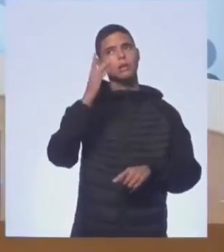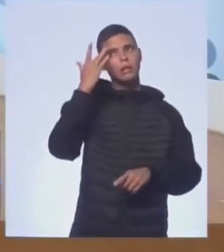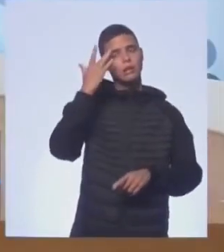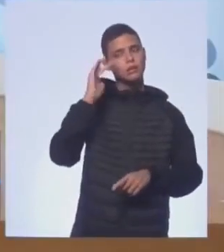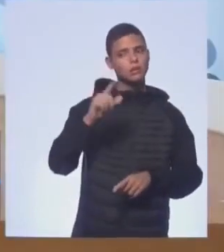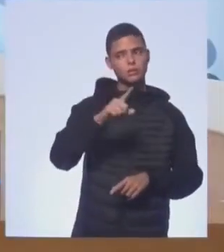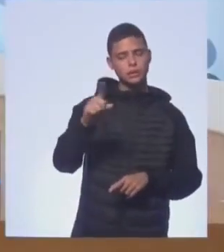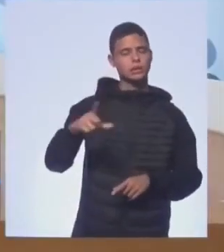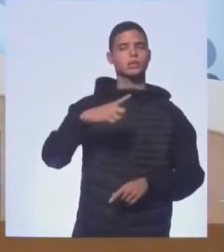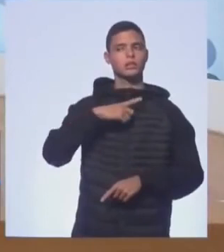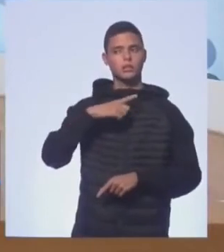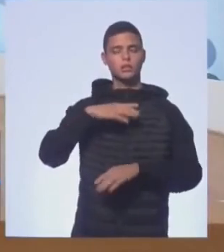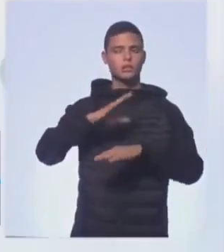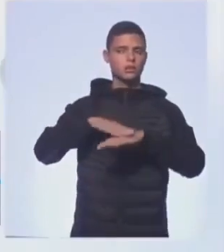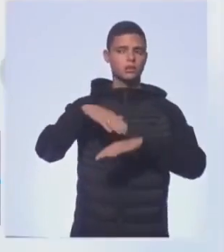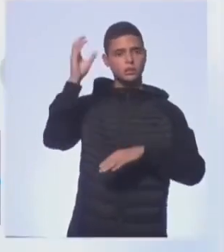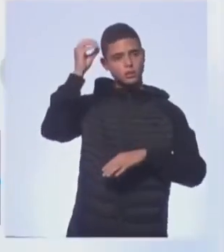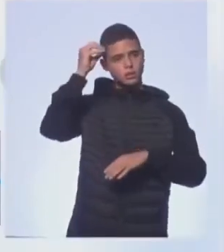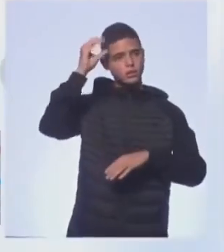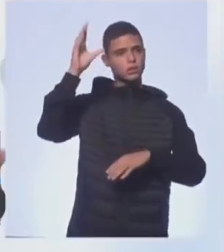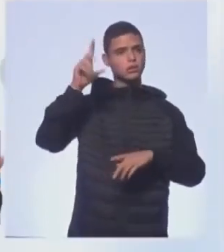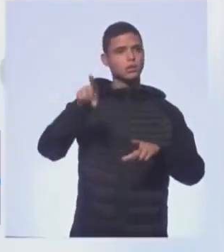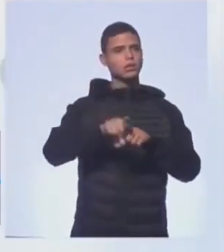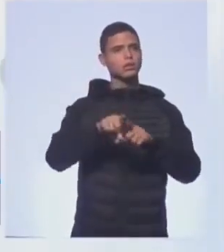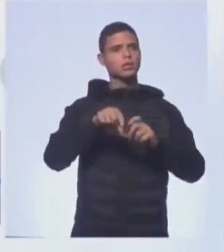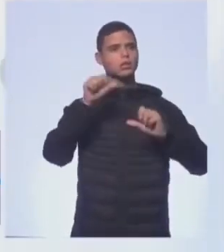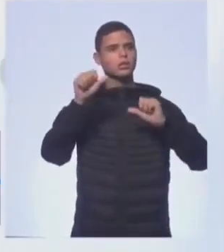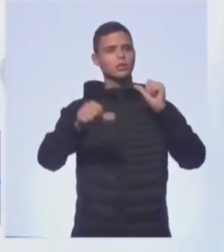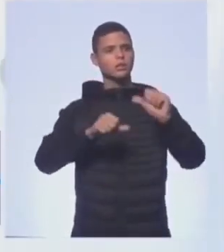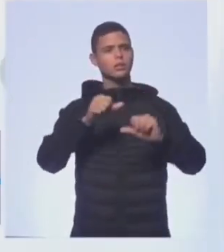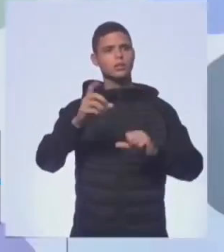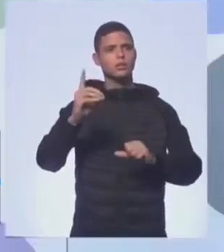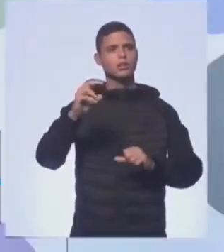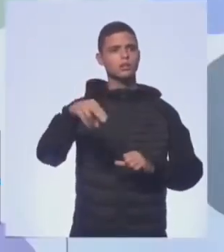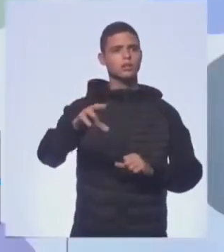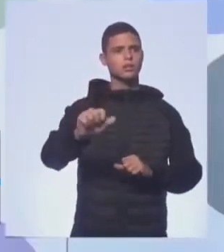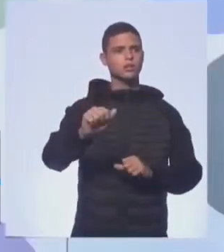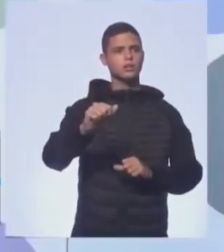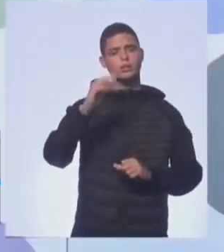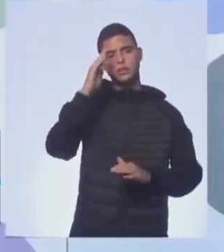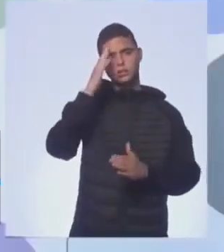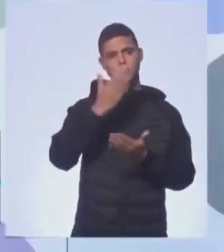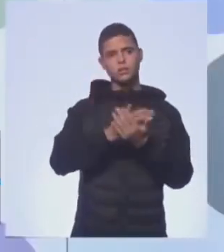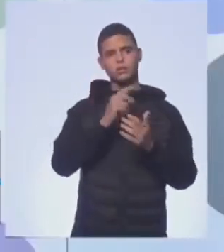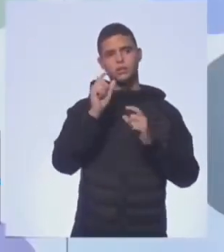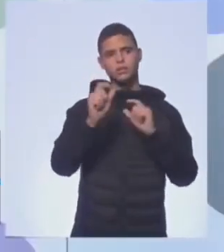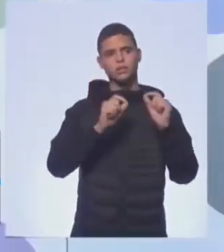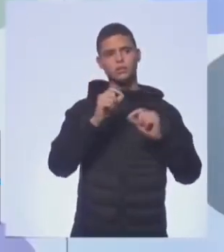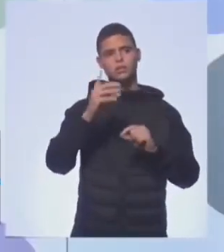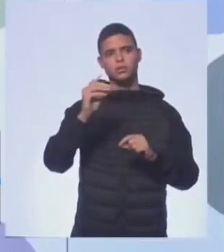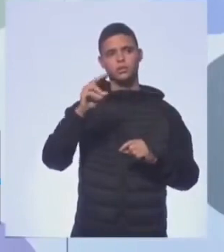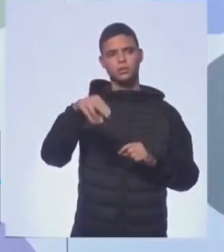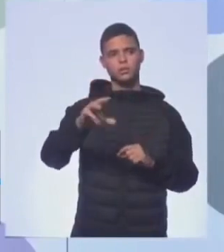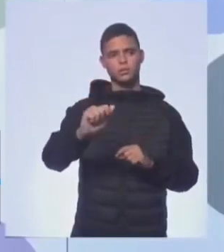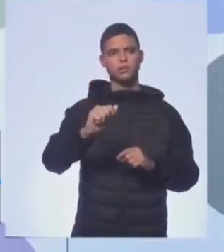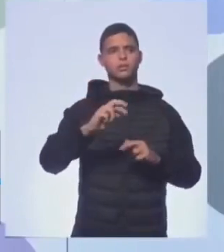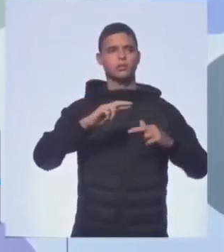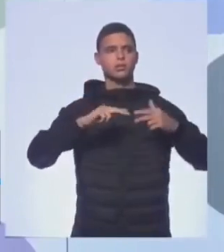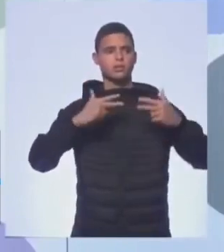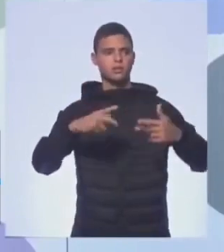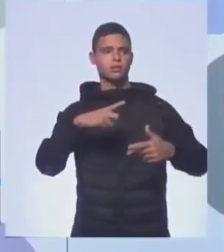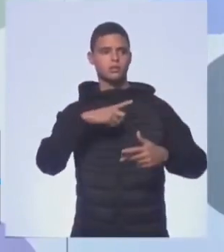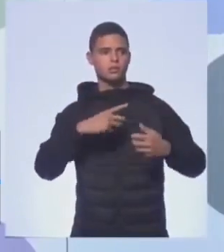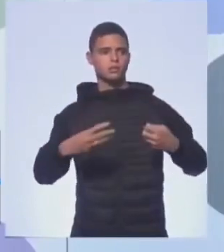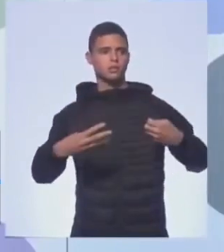que você tenha mais conhecimento que eu nisso, o que é alterar o DNA, então? Eu acredito que, assim, DNA é aquela estrutura que a gente tem